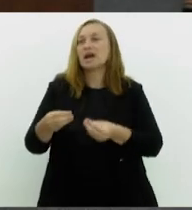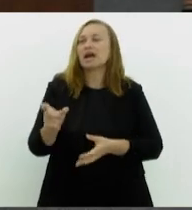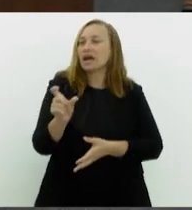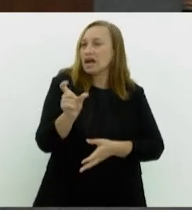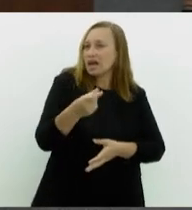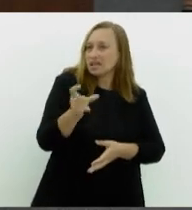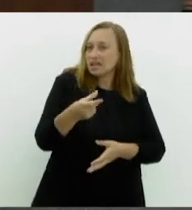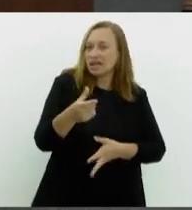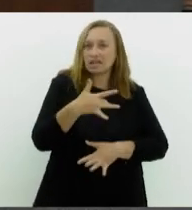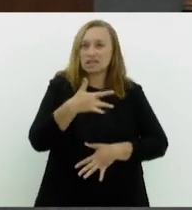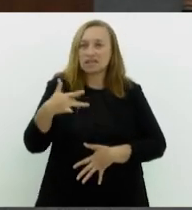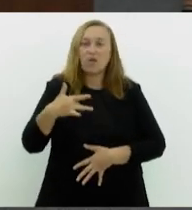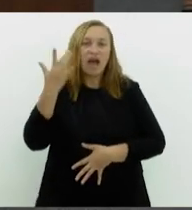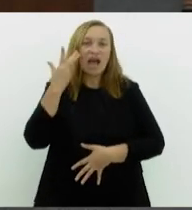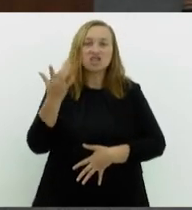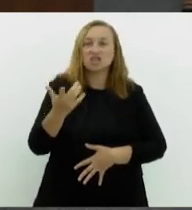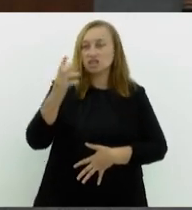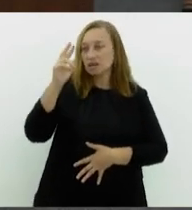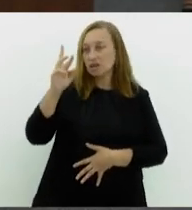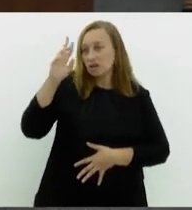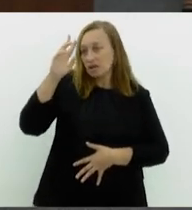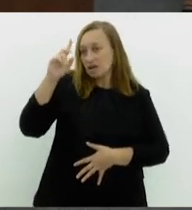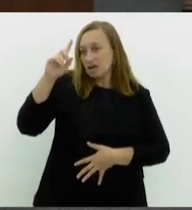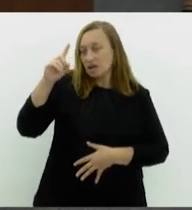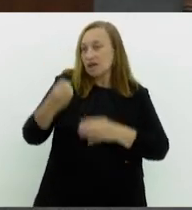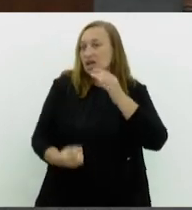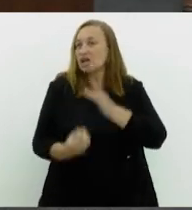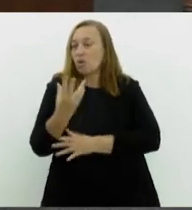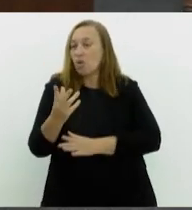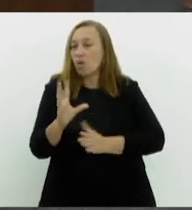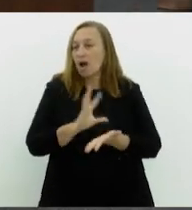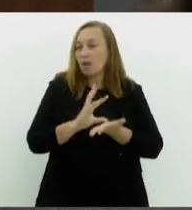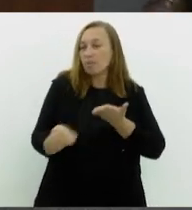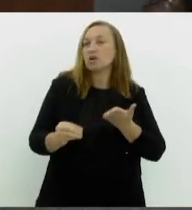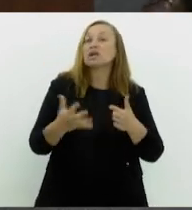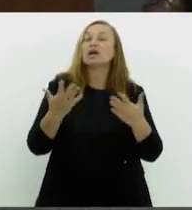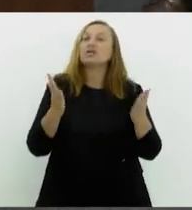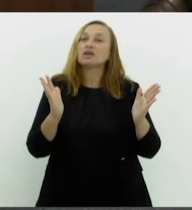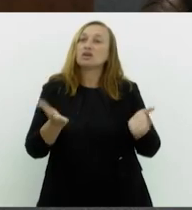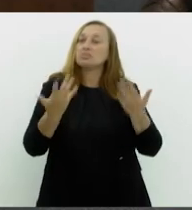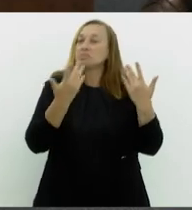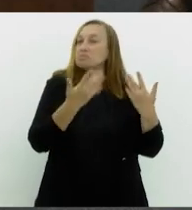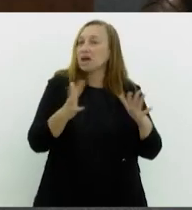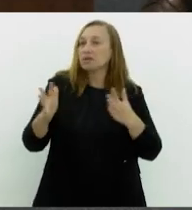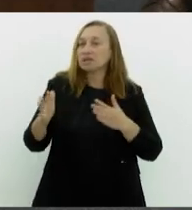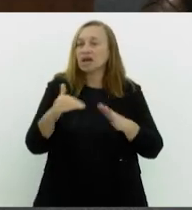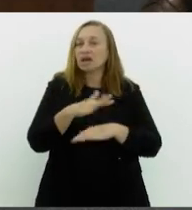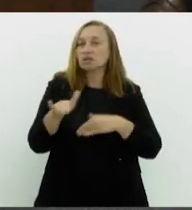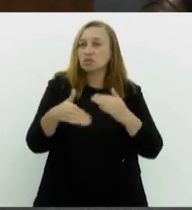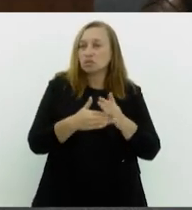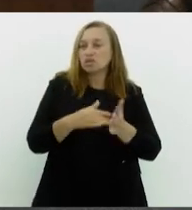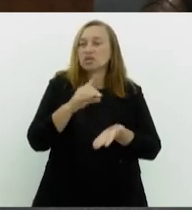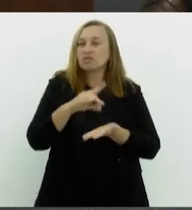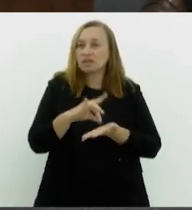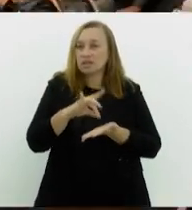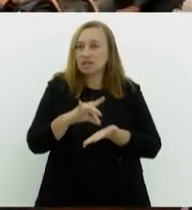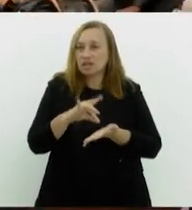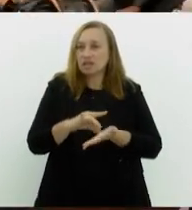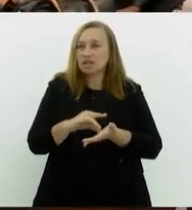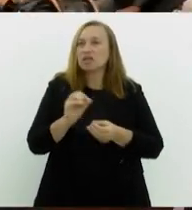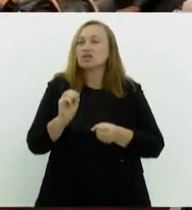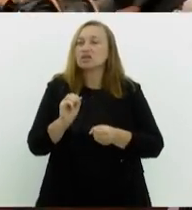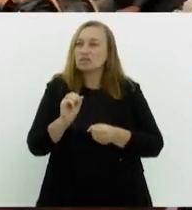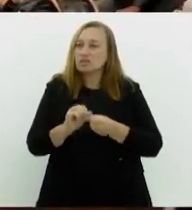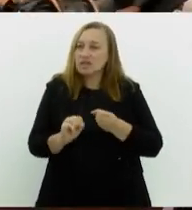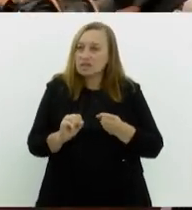que se acham donos da pauta. Então, fica aqui o meu reconhecimento àqueles que verdadeiramente estão fazendo, independente de qualquer